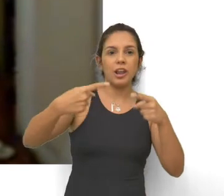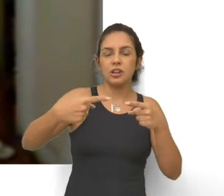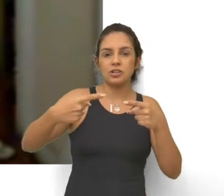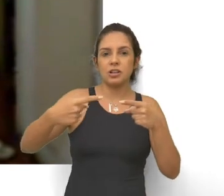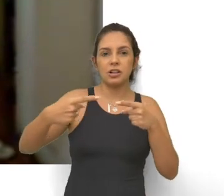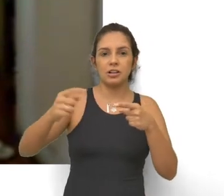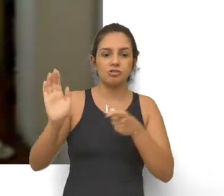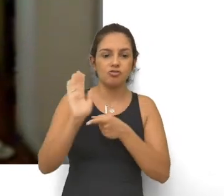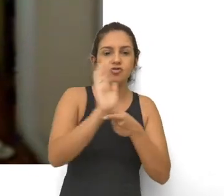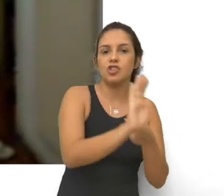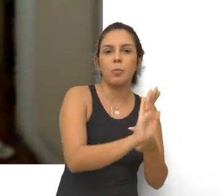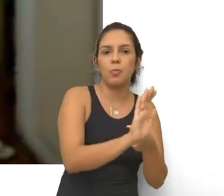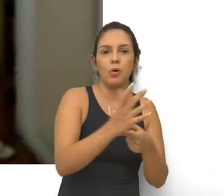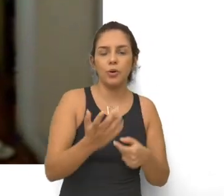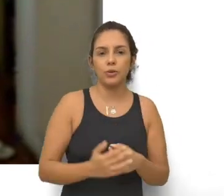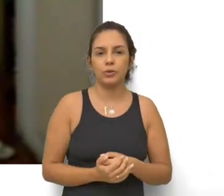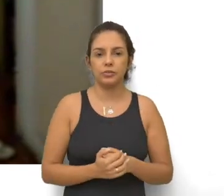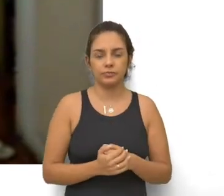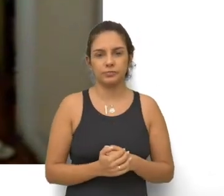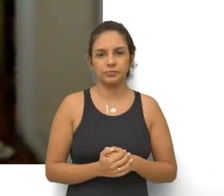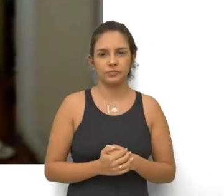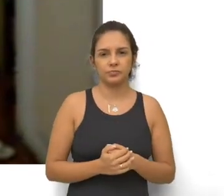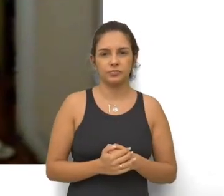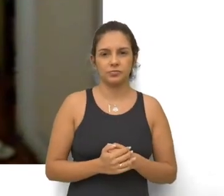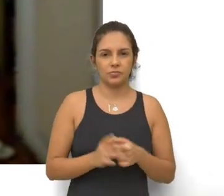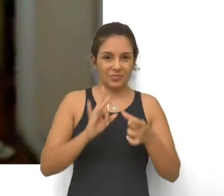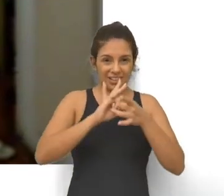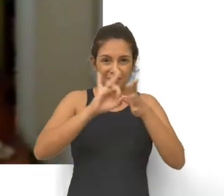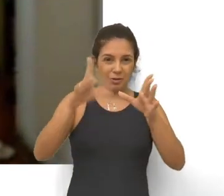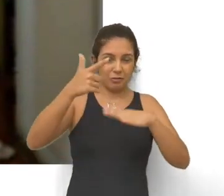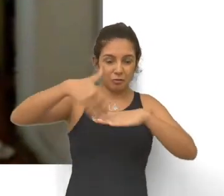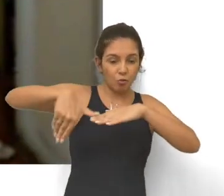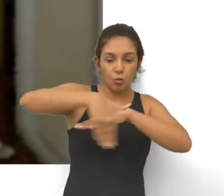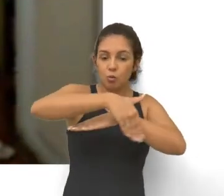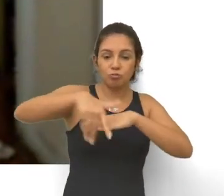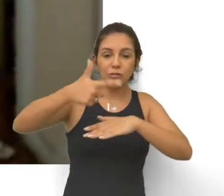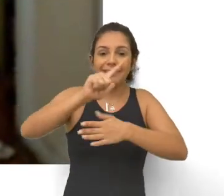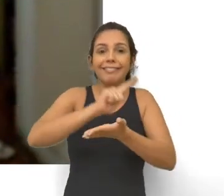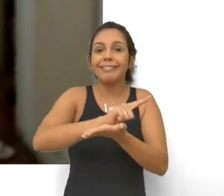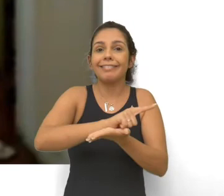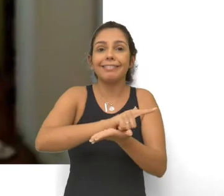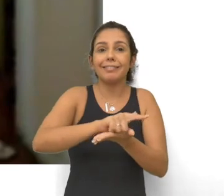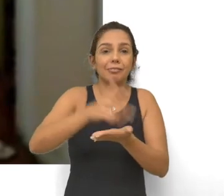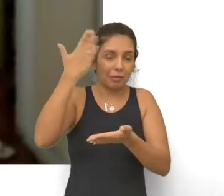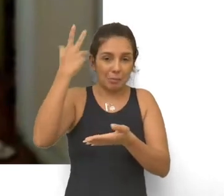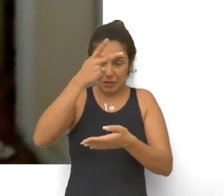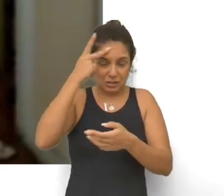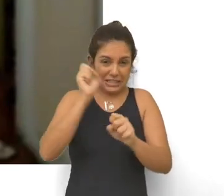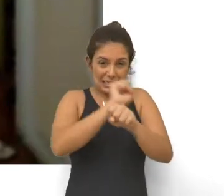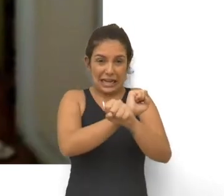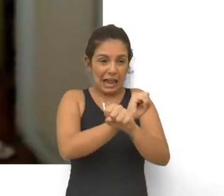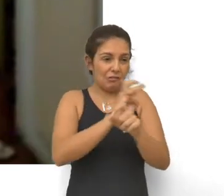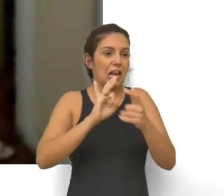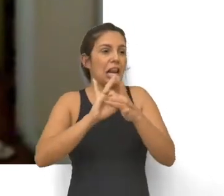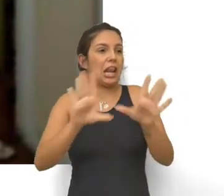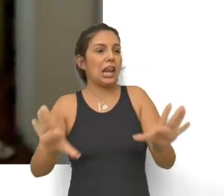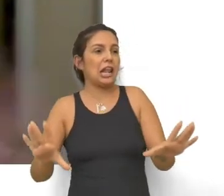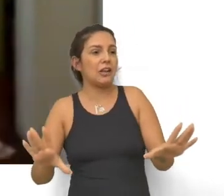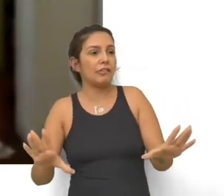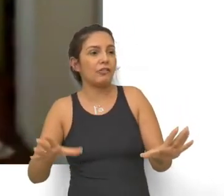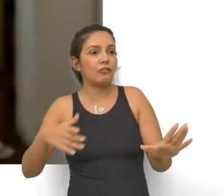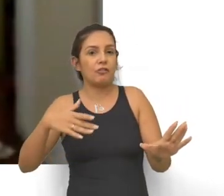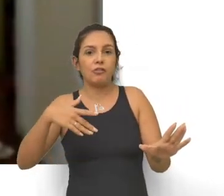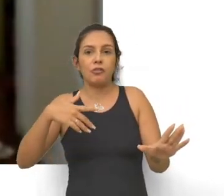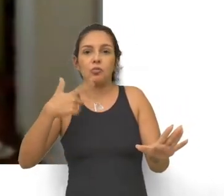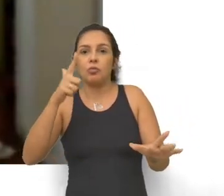reparação. Quer dizer, os libertos foram para a rua sem nada. Aí fala, mas está vendo, o negro é vagabundo, aí vira um